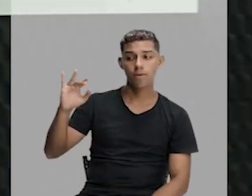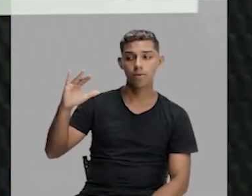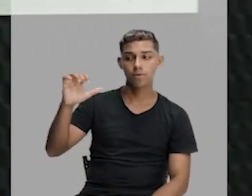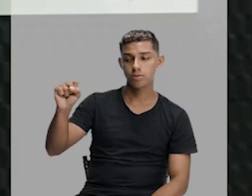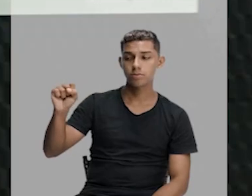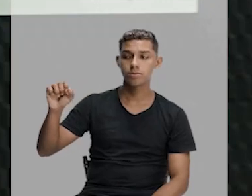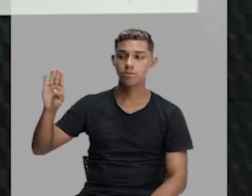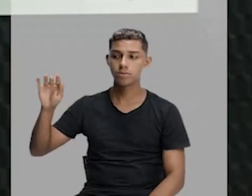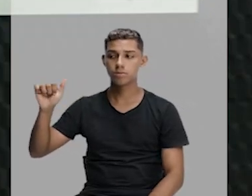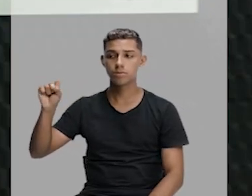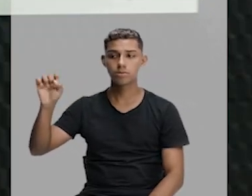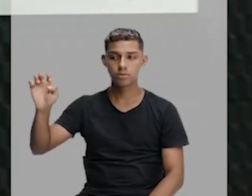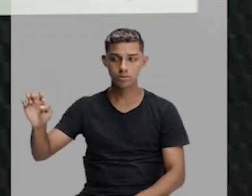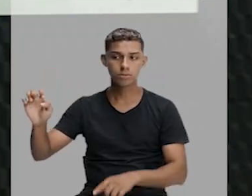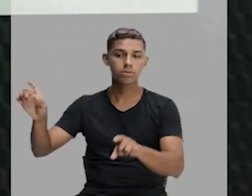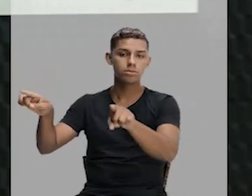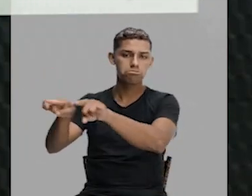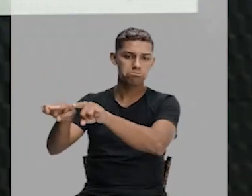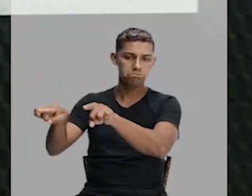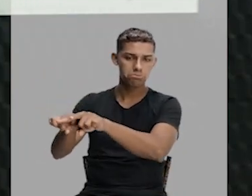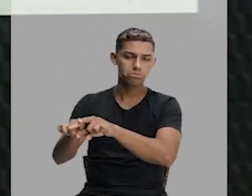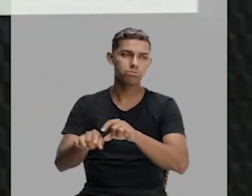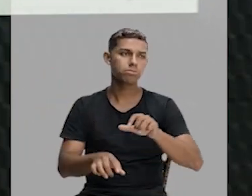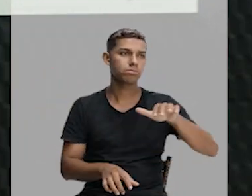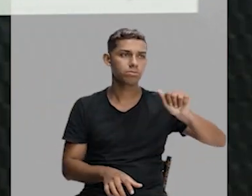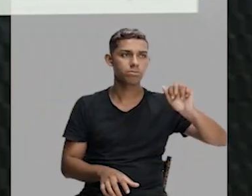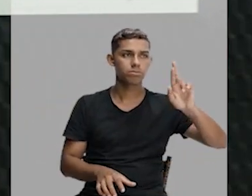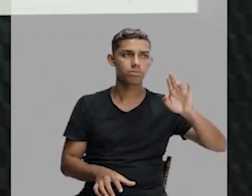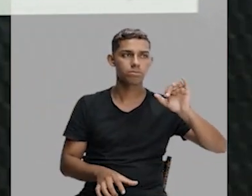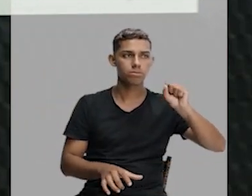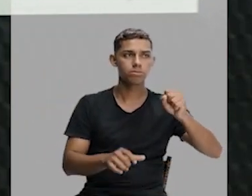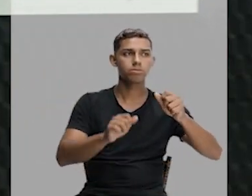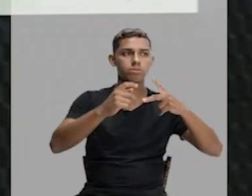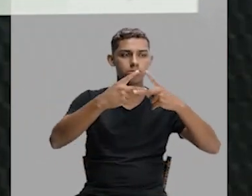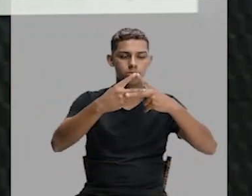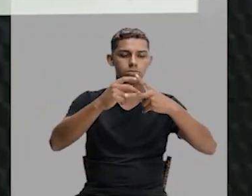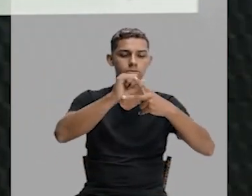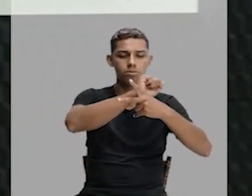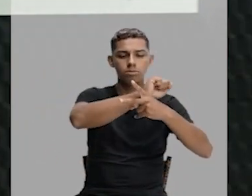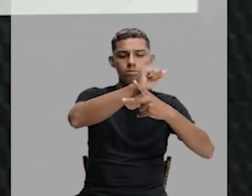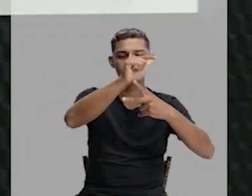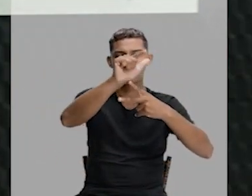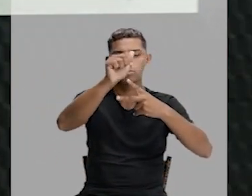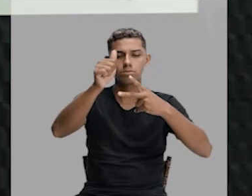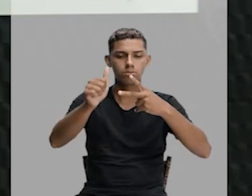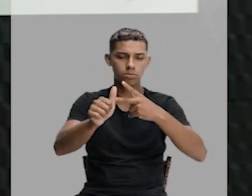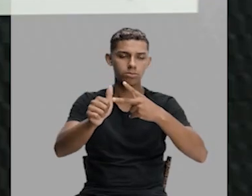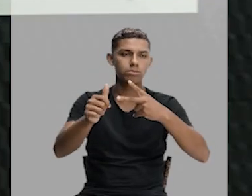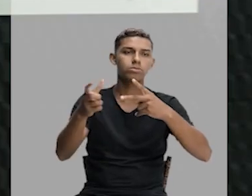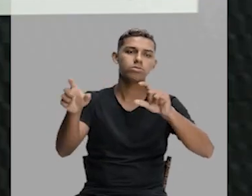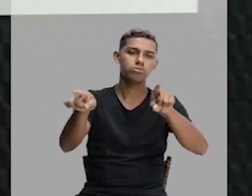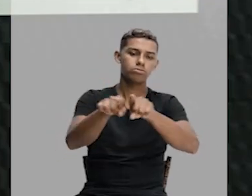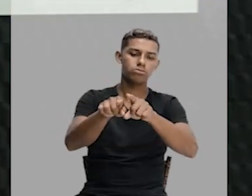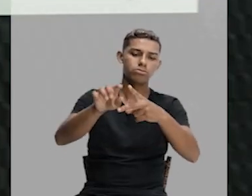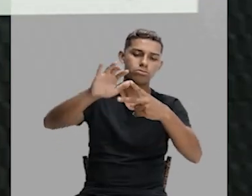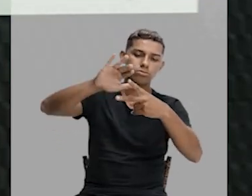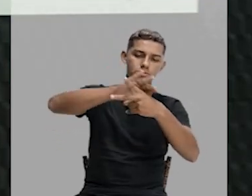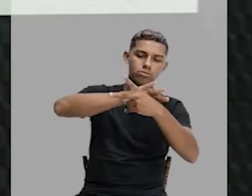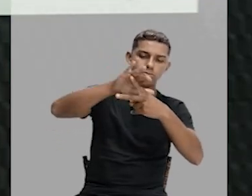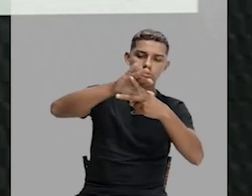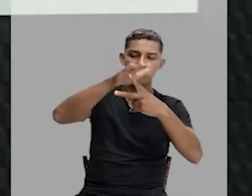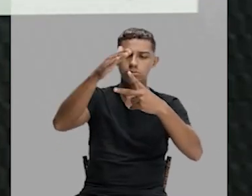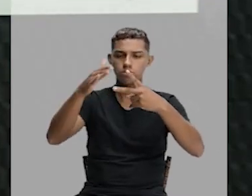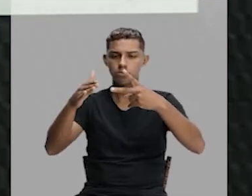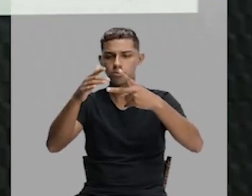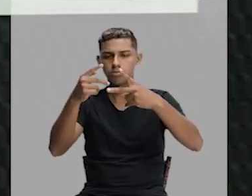base, tá? Você tem as arestas, a aresta da base, a aresta lateral. Você tem os